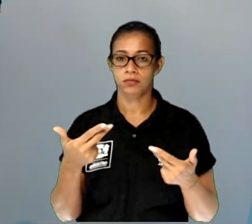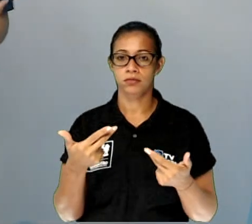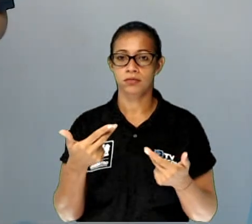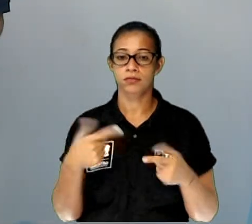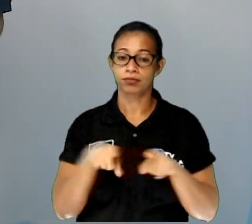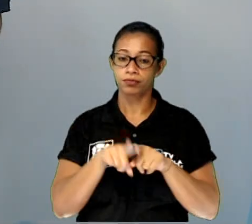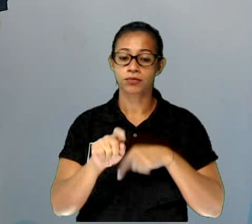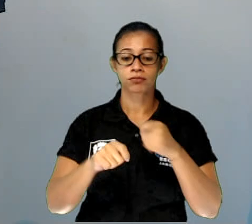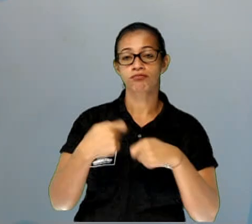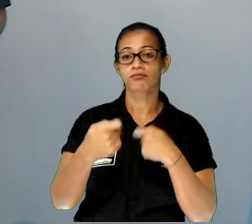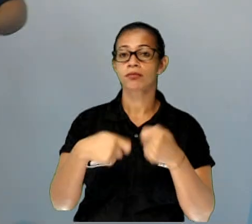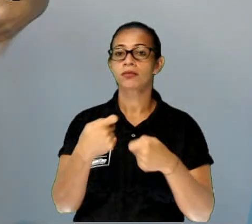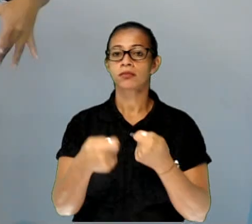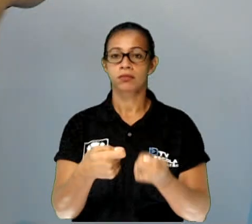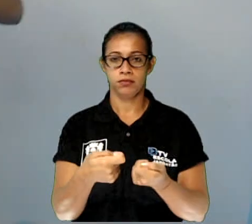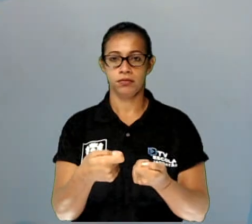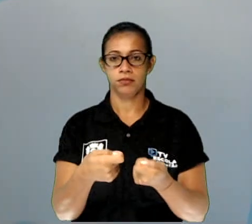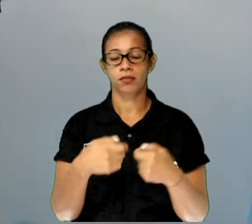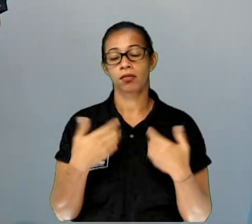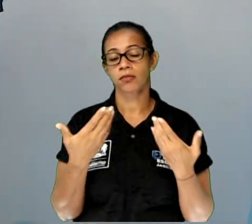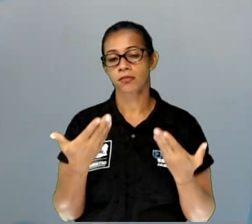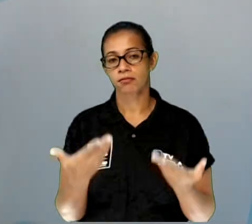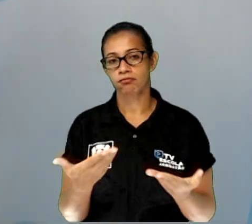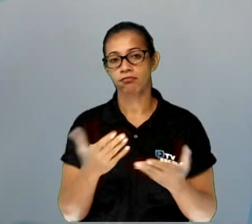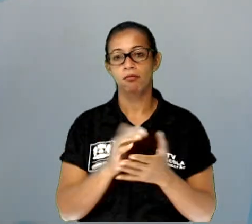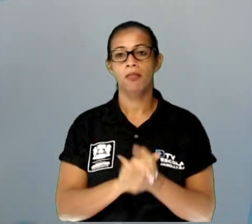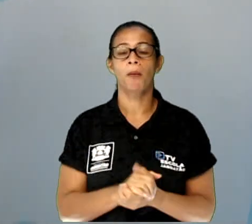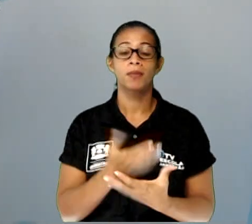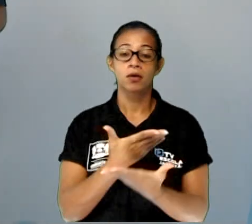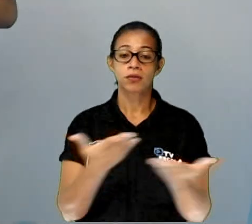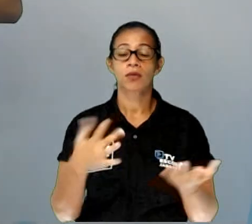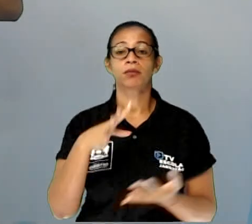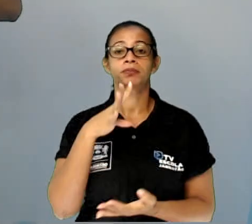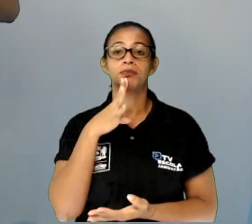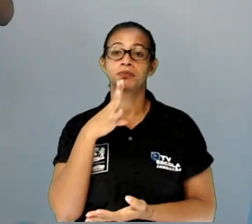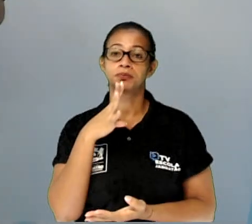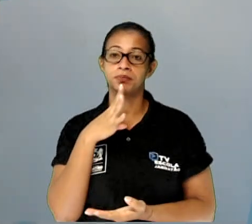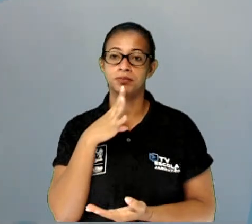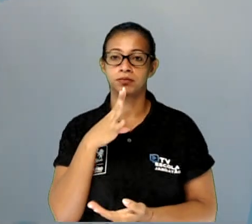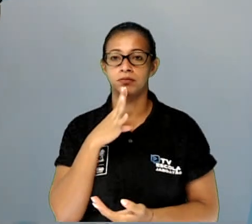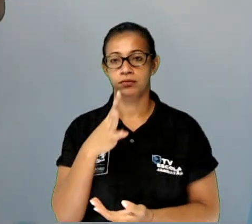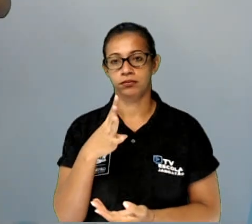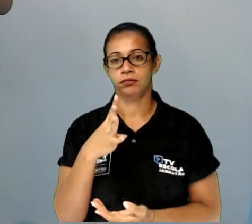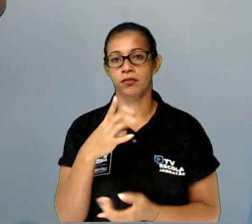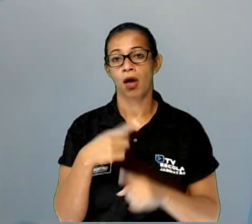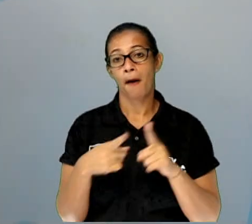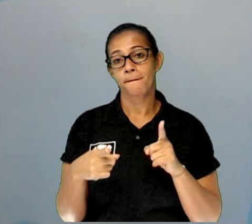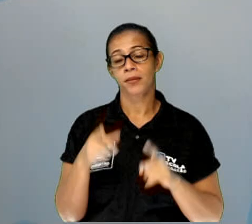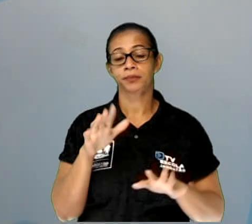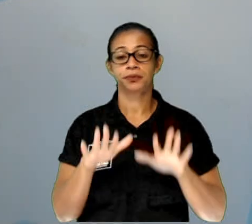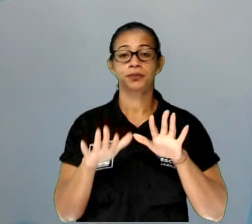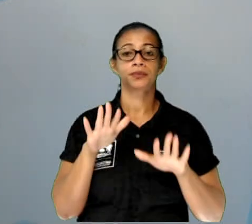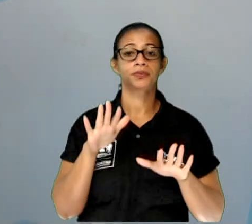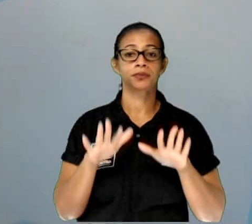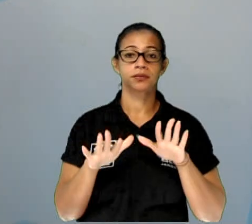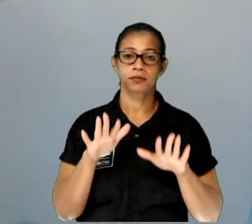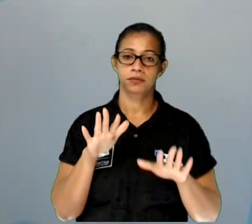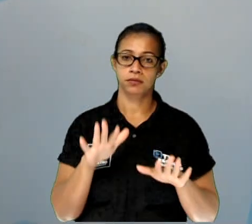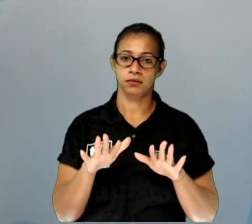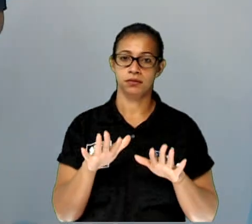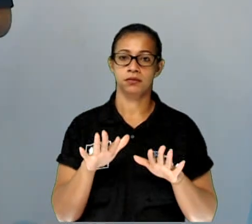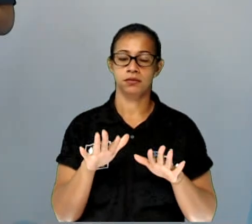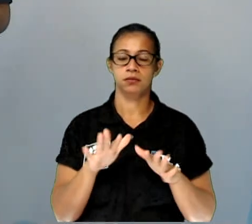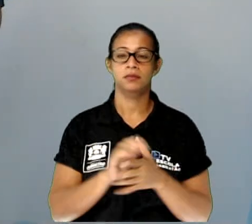interessante a gente perceber que, às vezes, vocês vão conhecer um pouco mais sobre a Idade Média, mas que muitas vezes, erroneamente, atribui-se à